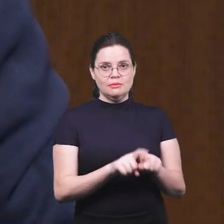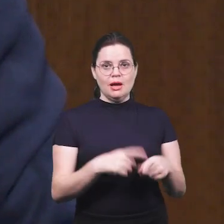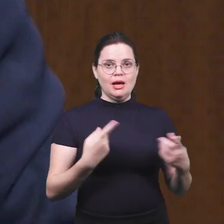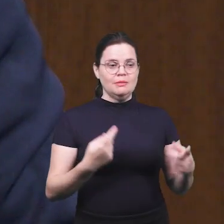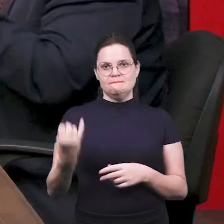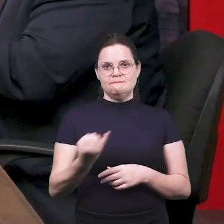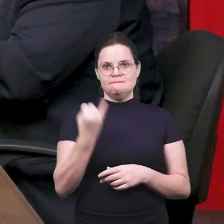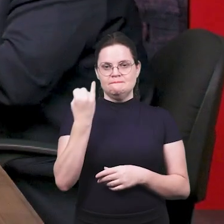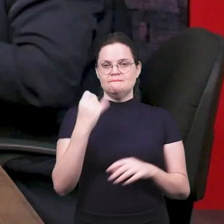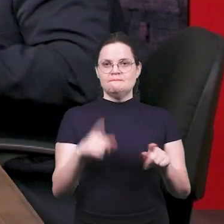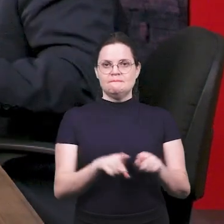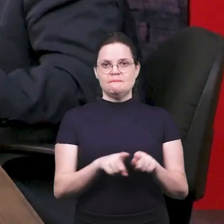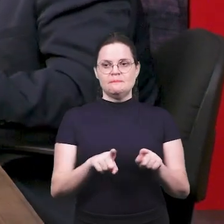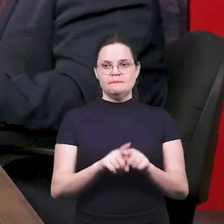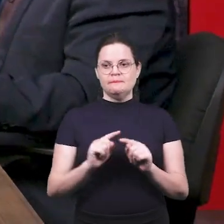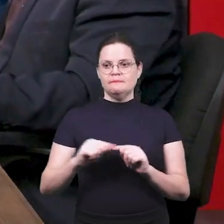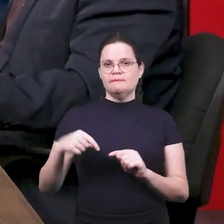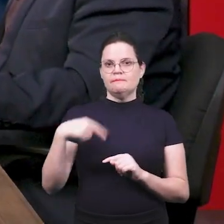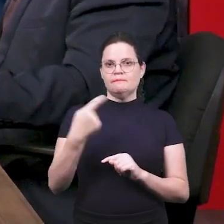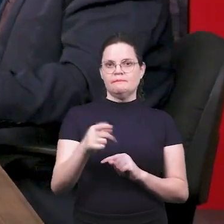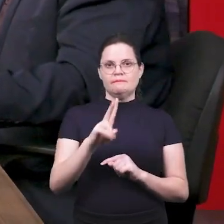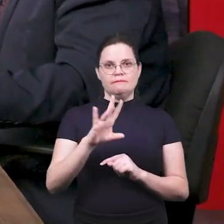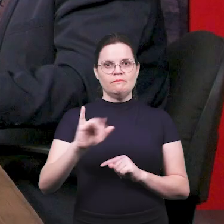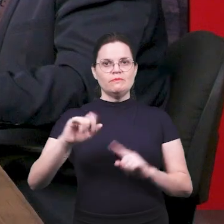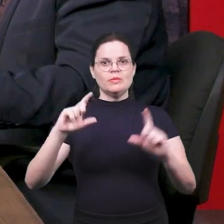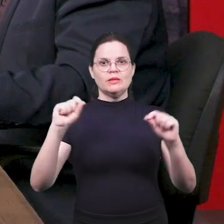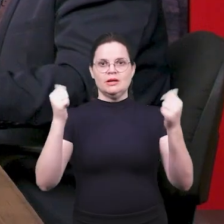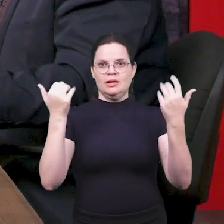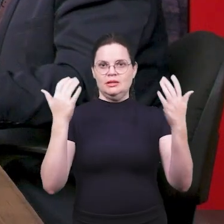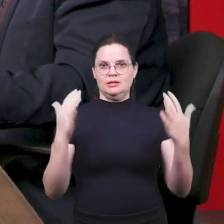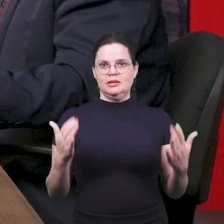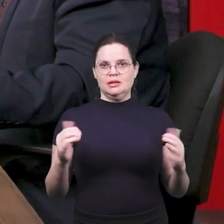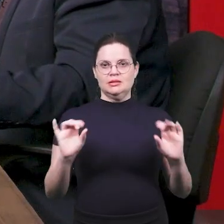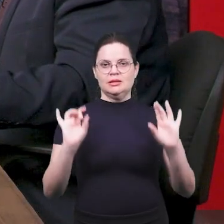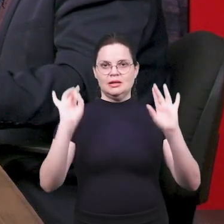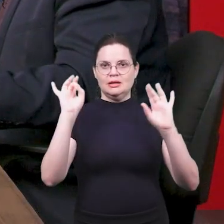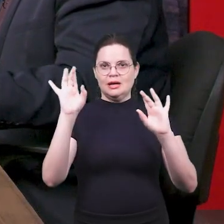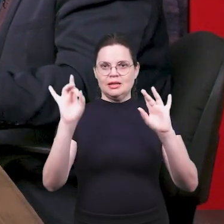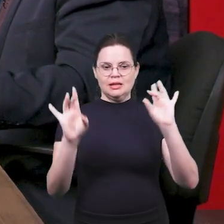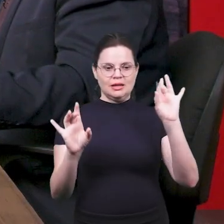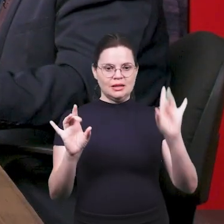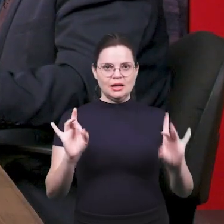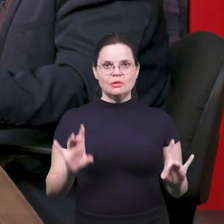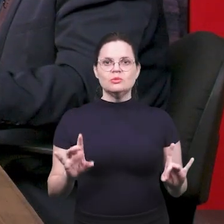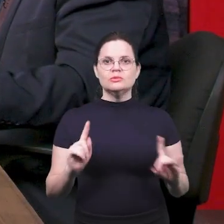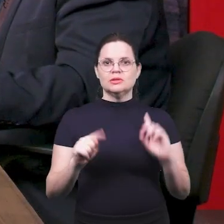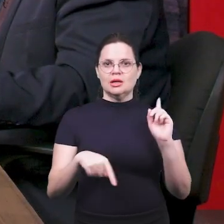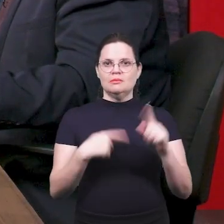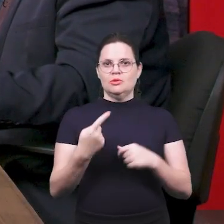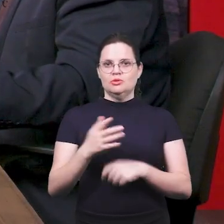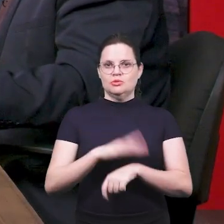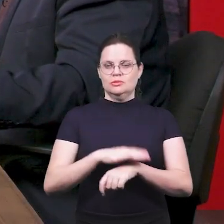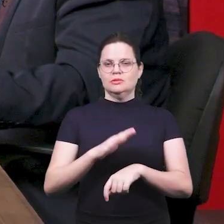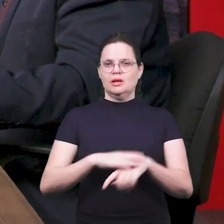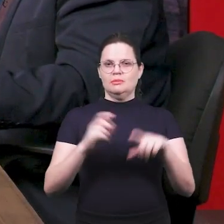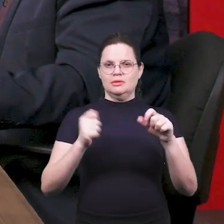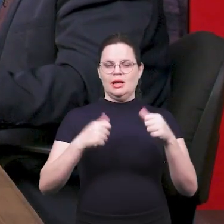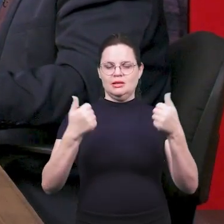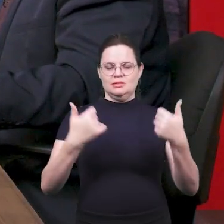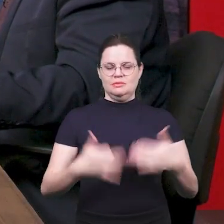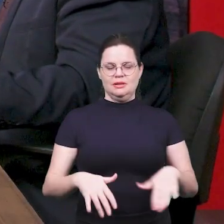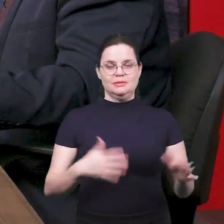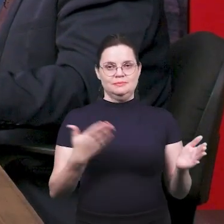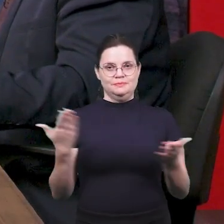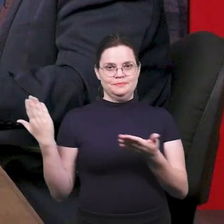Herético. Agora que tem coisas importantes aqui... Nós vamos ter que vale a pena a gente analisar, fazer um comentário sobre cada indulgência